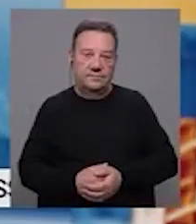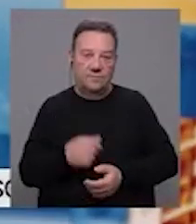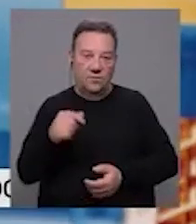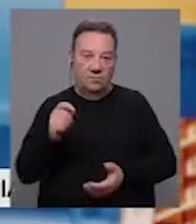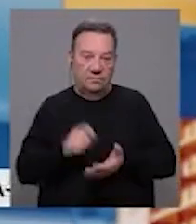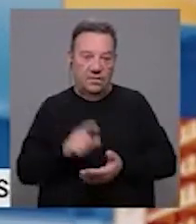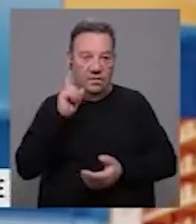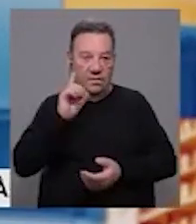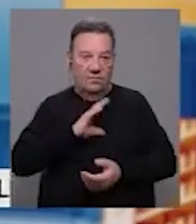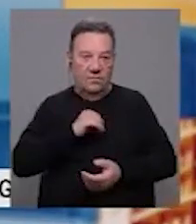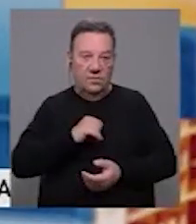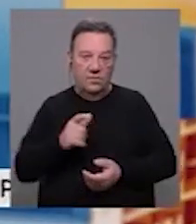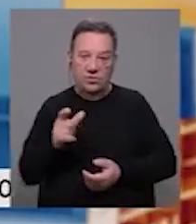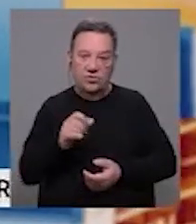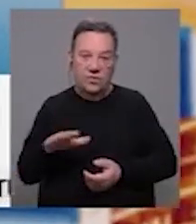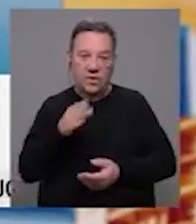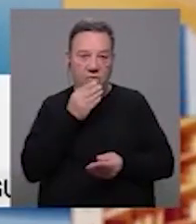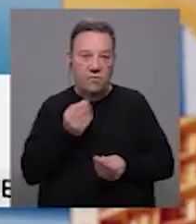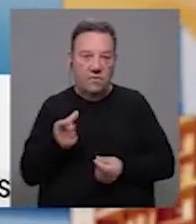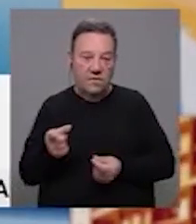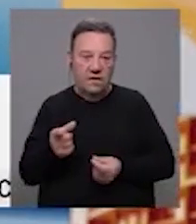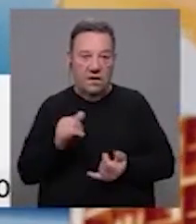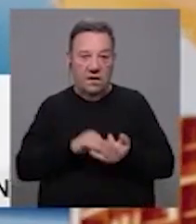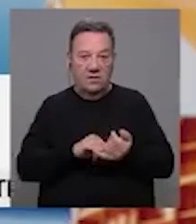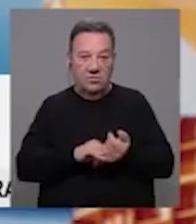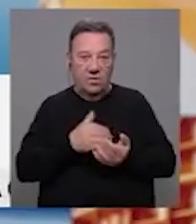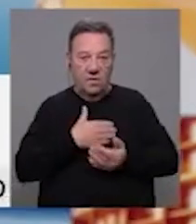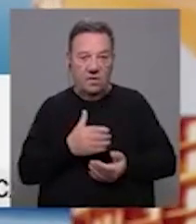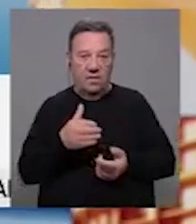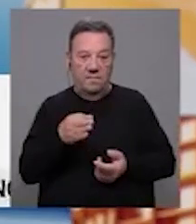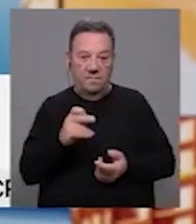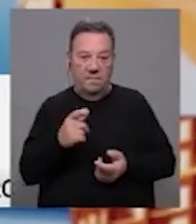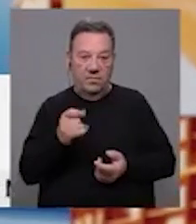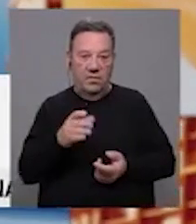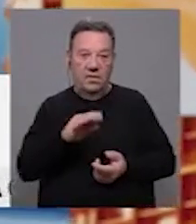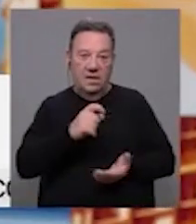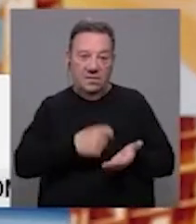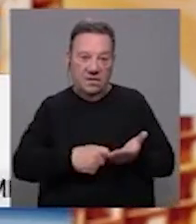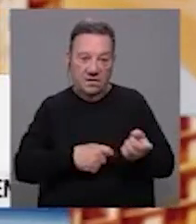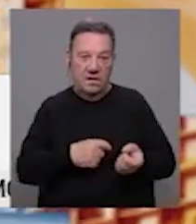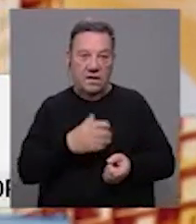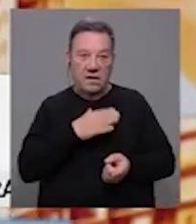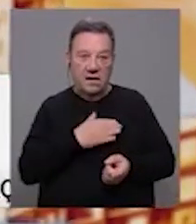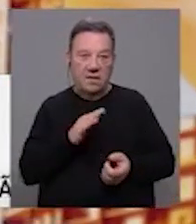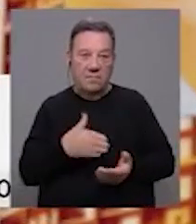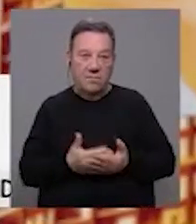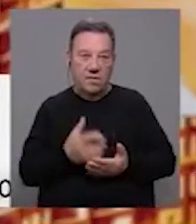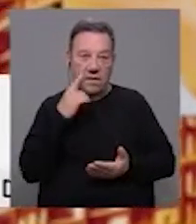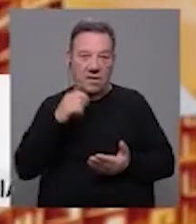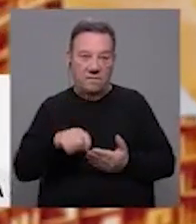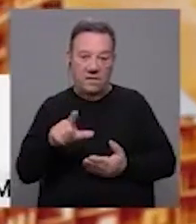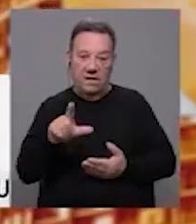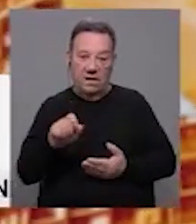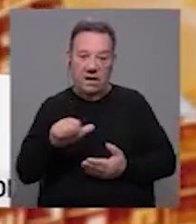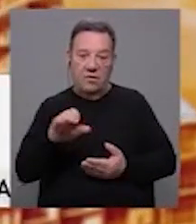Hoje assinala-se o Dia Mundial das Zonas Úmidas. A Associação Ambientalista Pato, das Caldas da Rainha, quer propor a classificação da